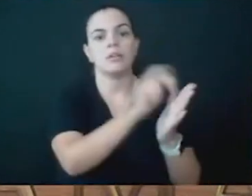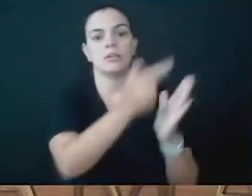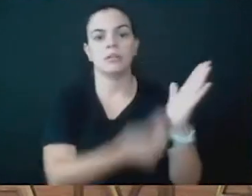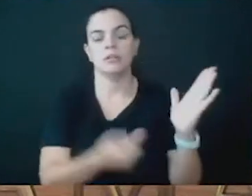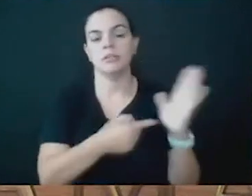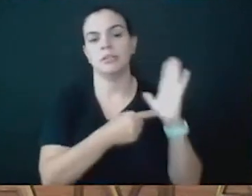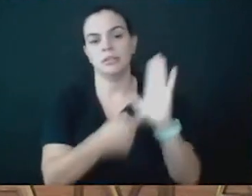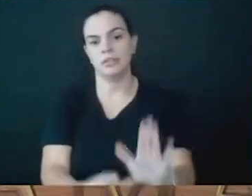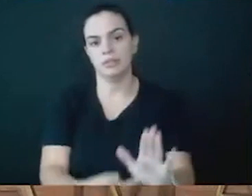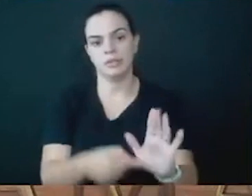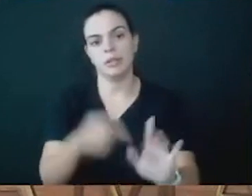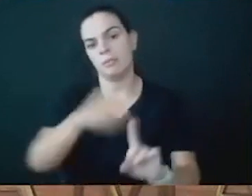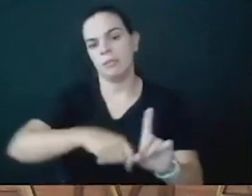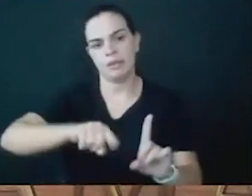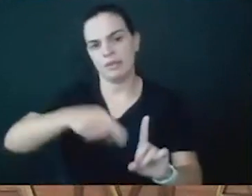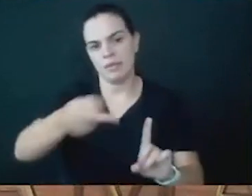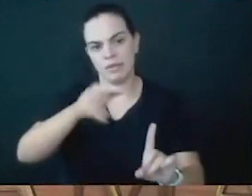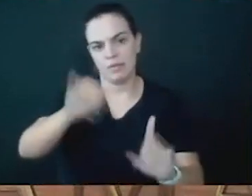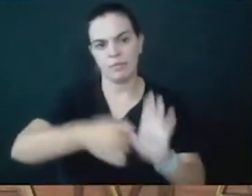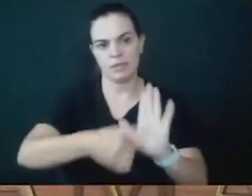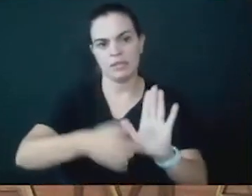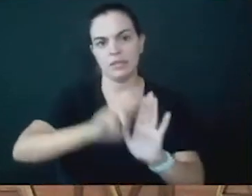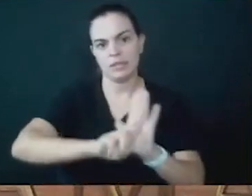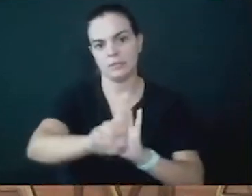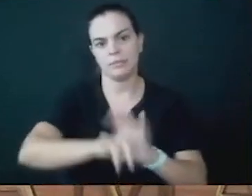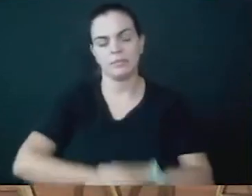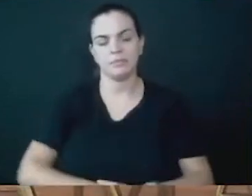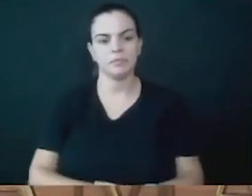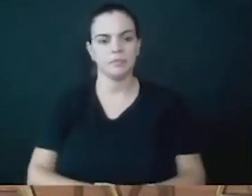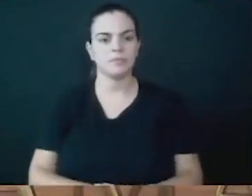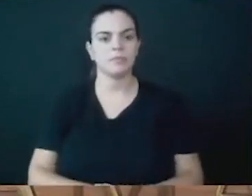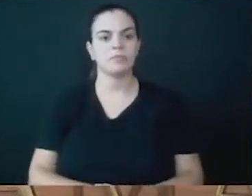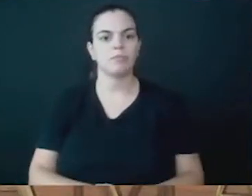no próximo mês. Aí. Tá bom, tá? Obrigada. Por nada.